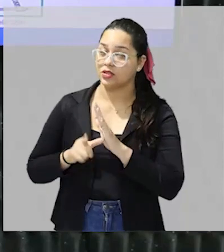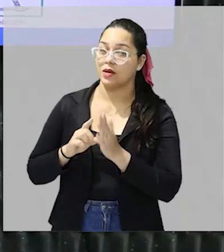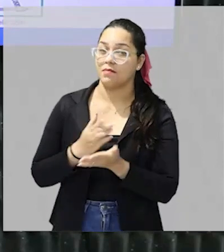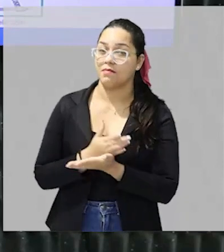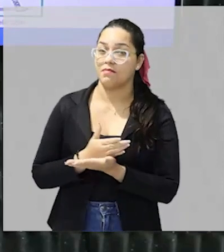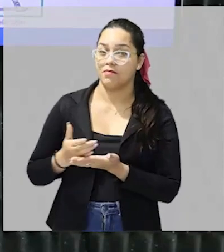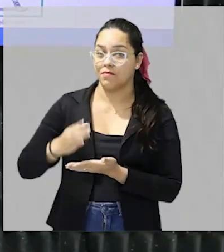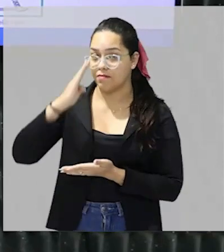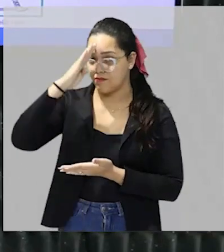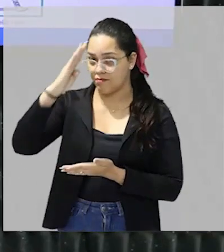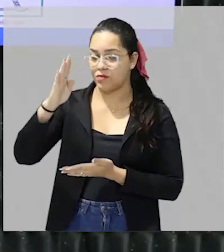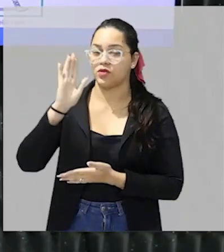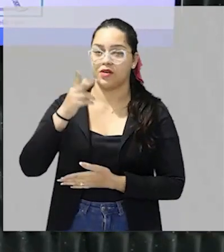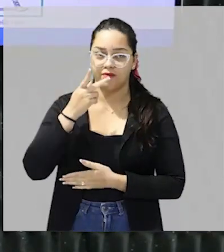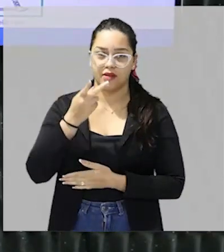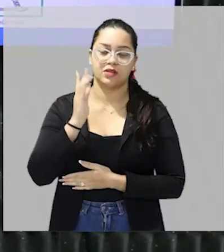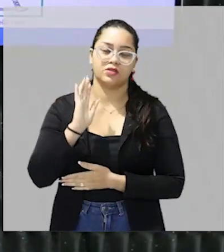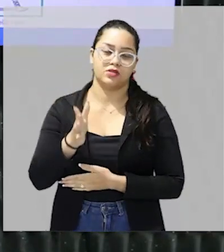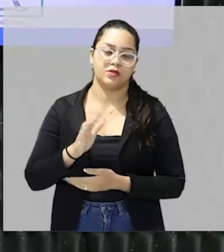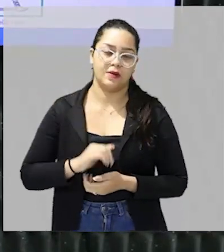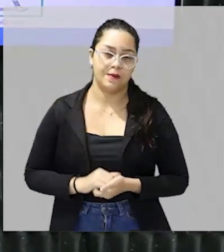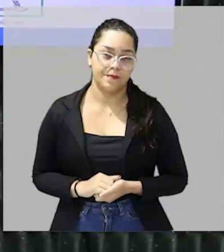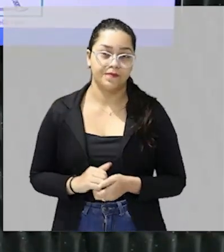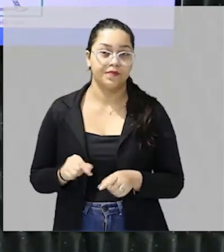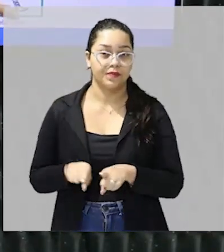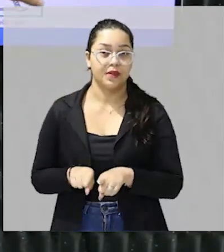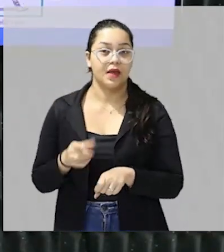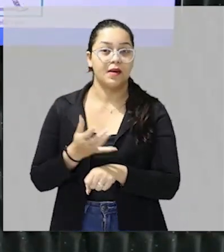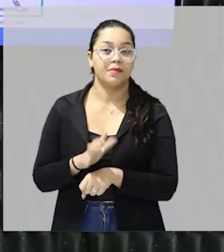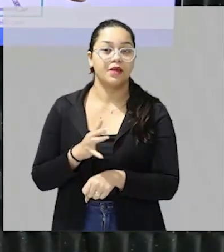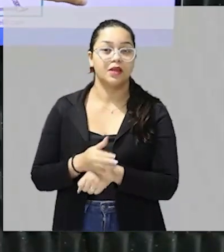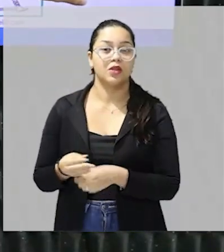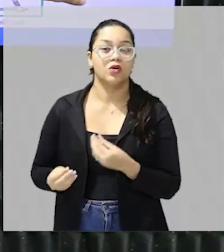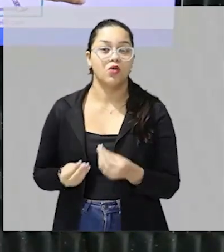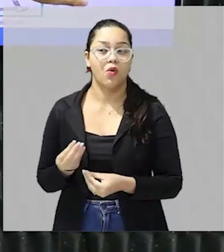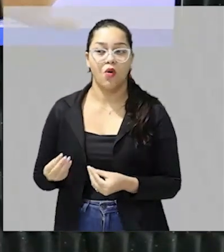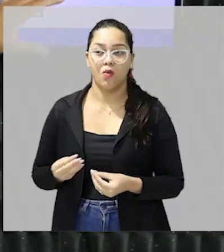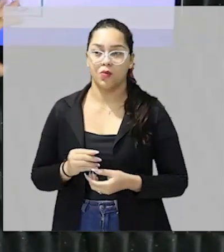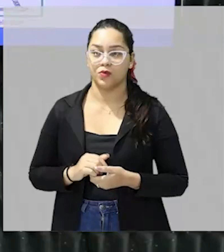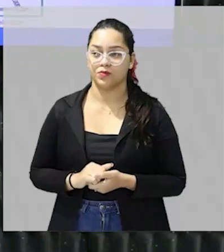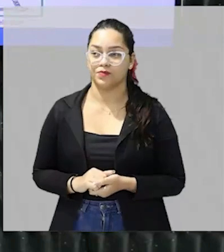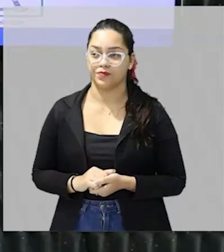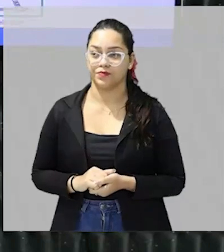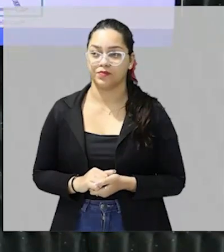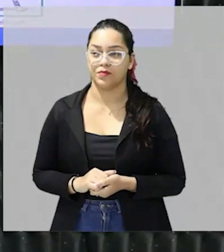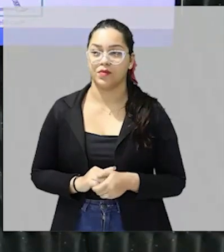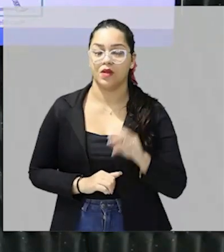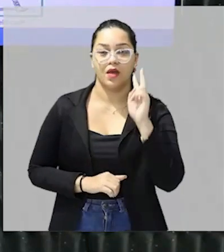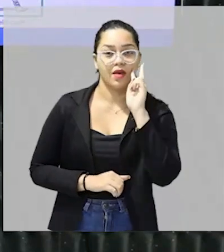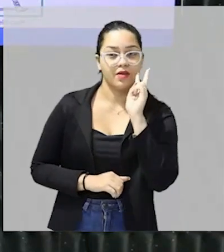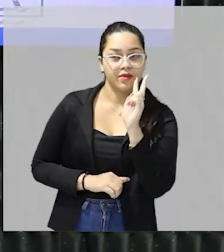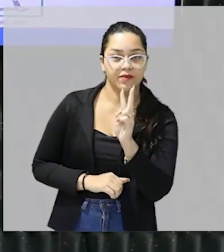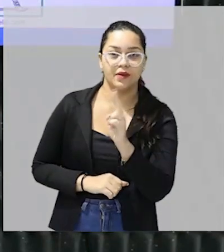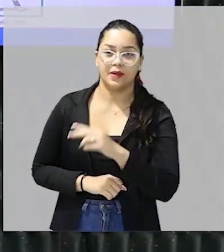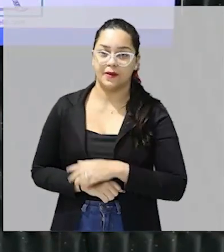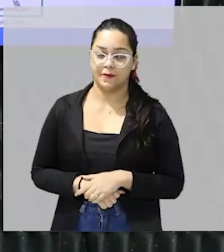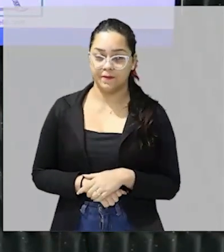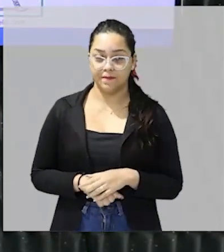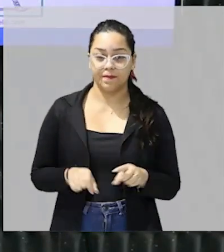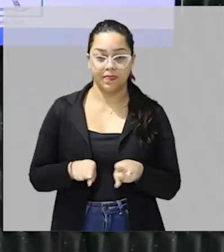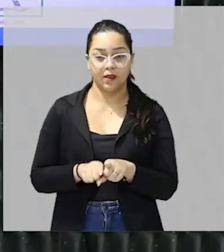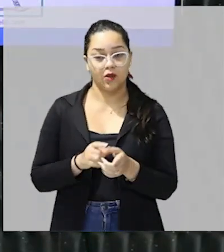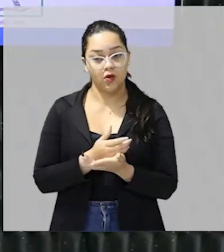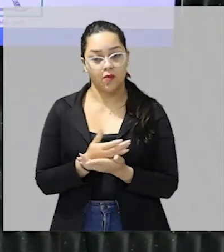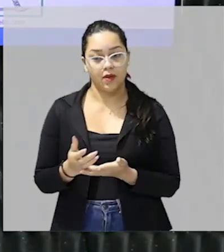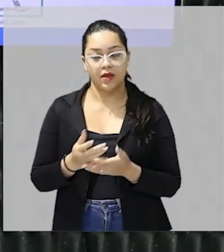princípio da individualidade biológica. E aplicada de forma progressiva. Olhem a imagem. O indivíduo